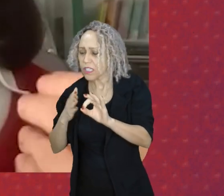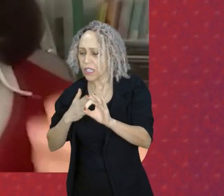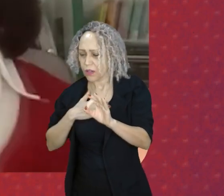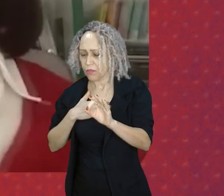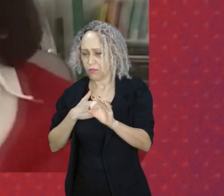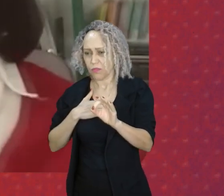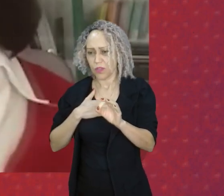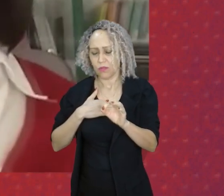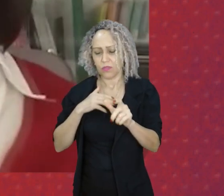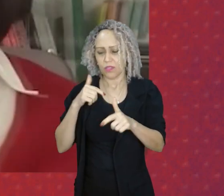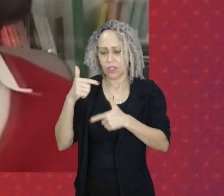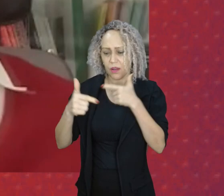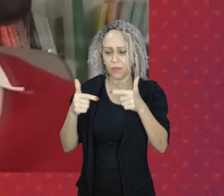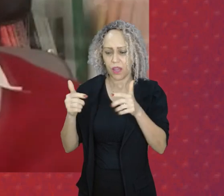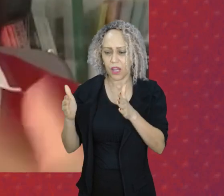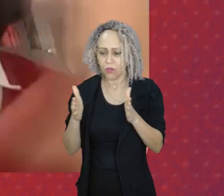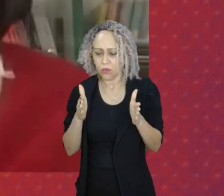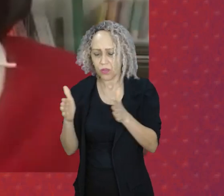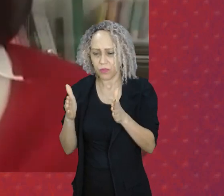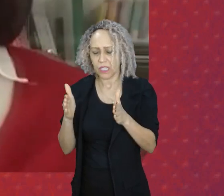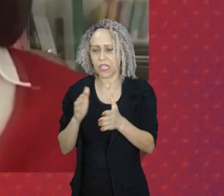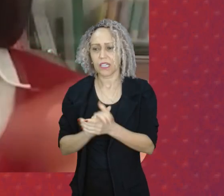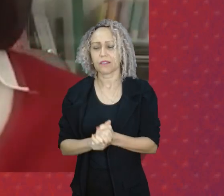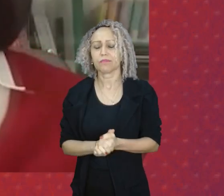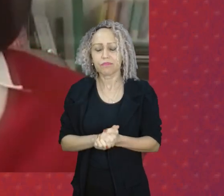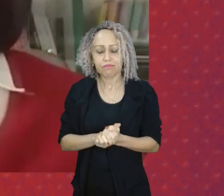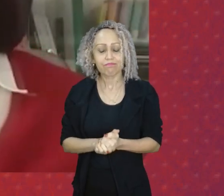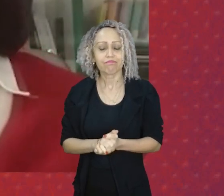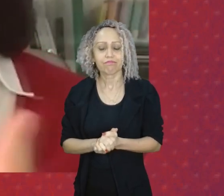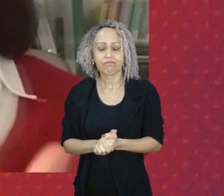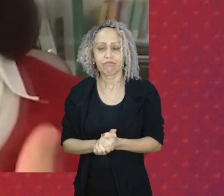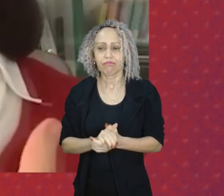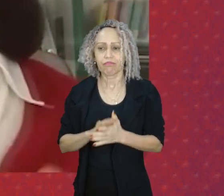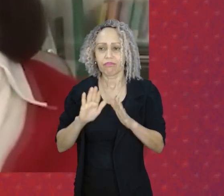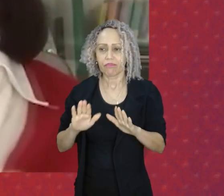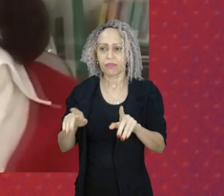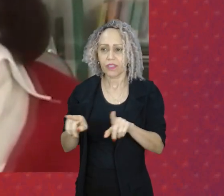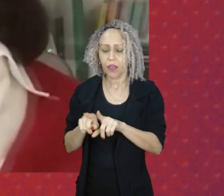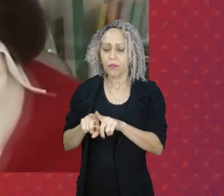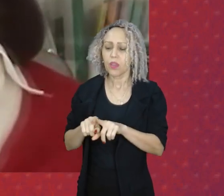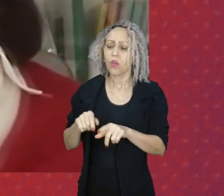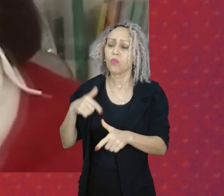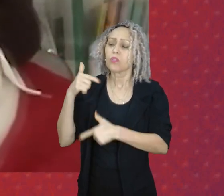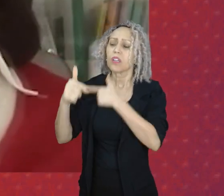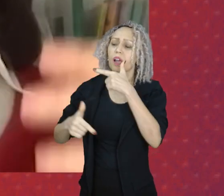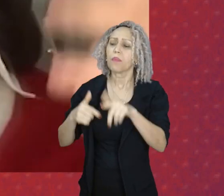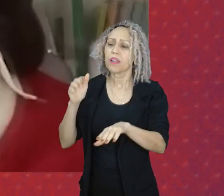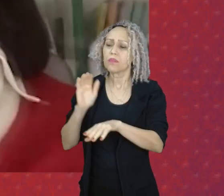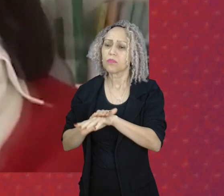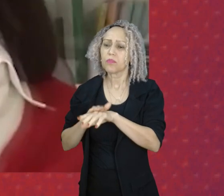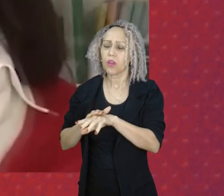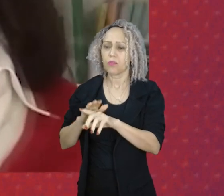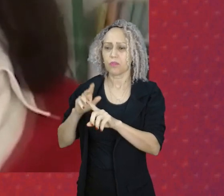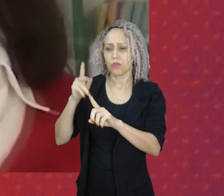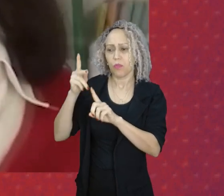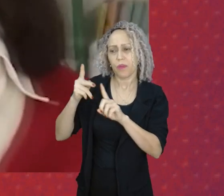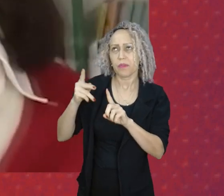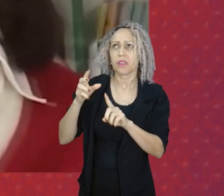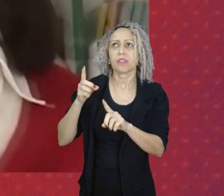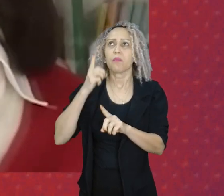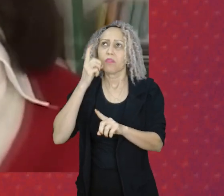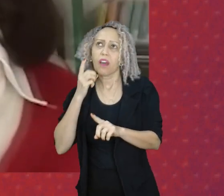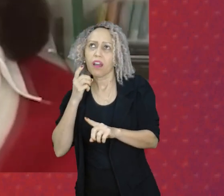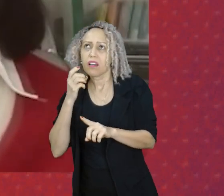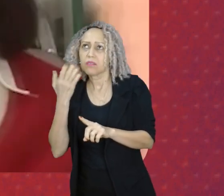Voltando à ação da parlamentar para 3 dimensões que são inerentes à ação parlamentar. A primeira, a de legislar,